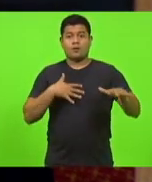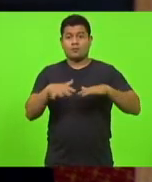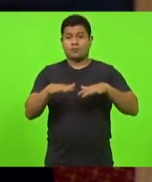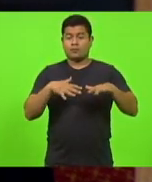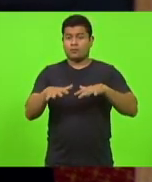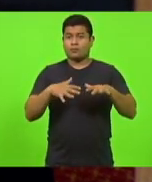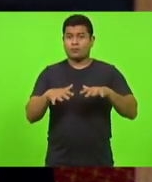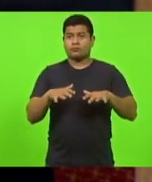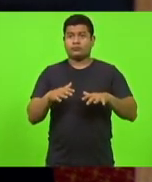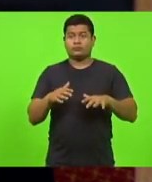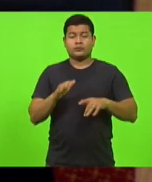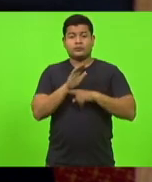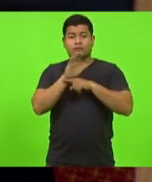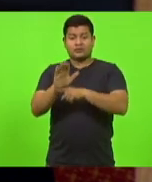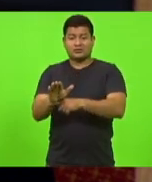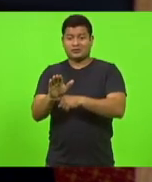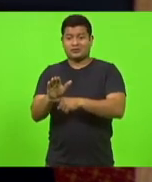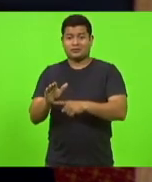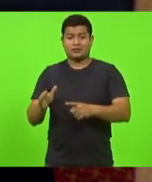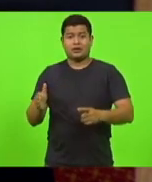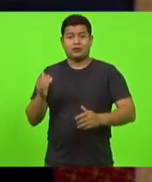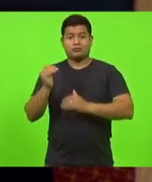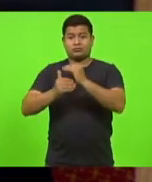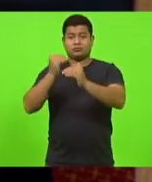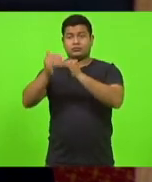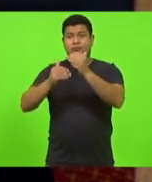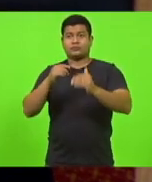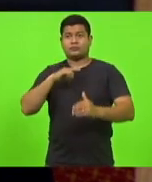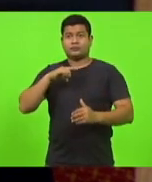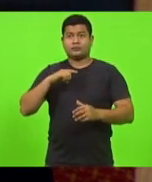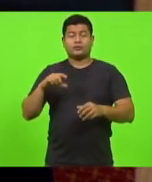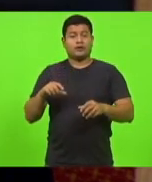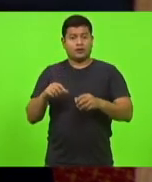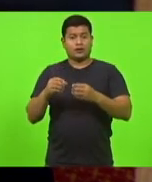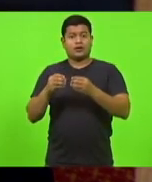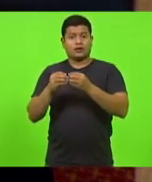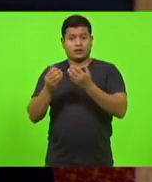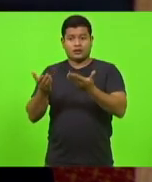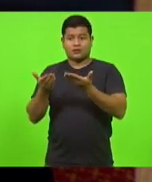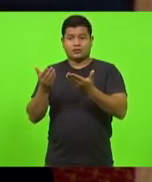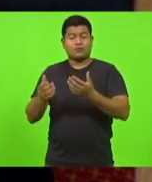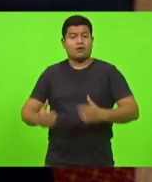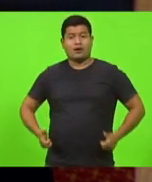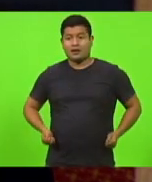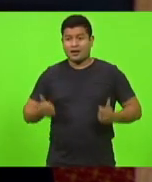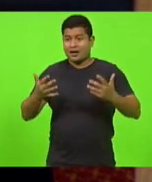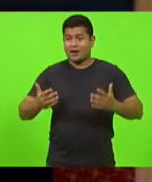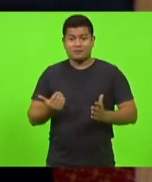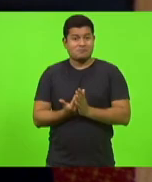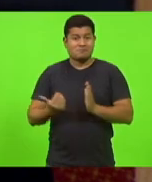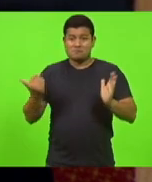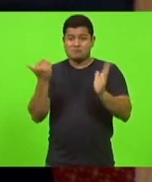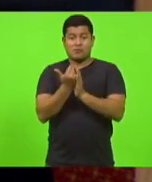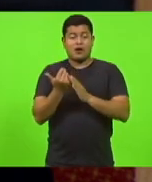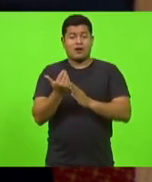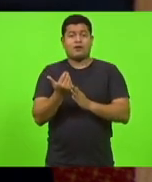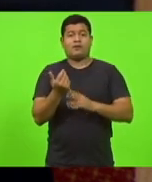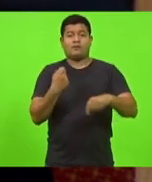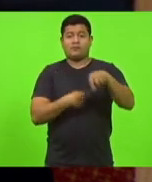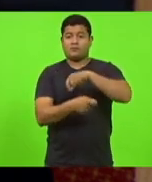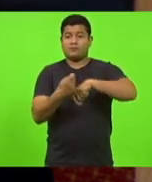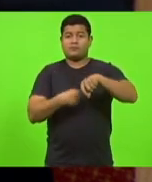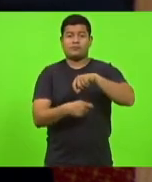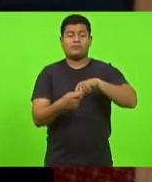benefício de carreira na educação tem um impacto muito maior na economia. e nós não podemos nos descuidar